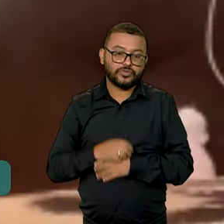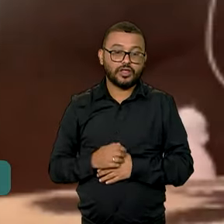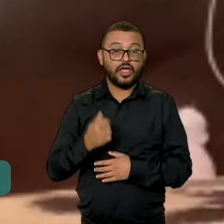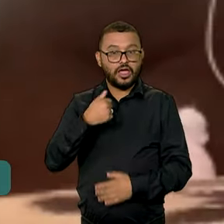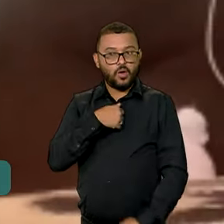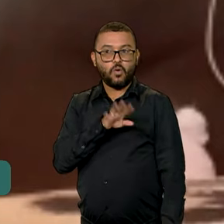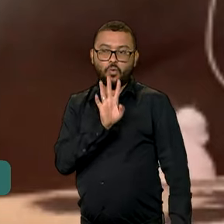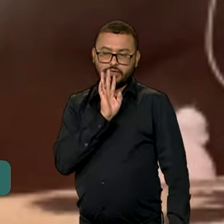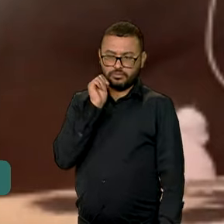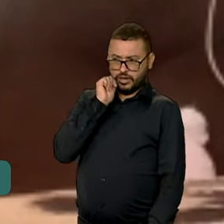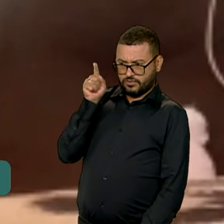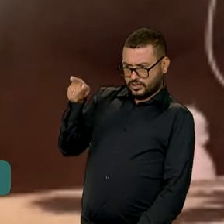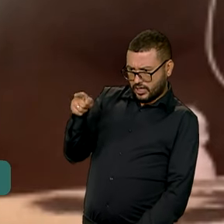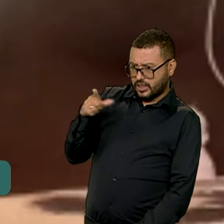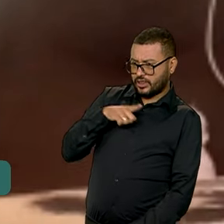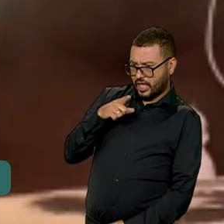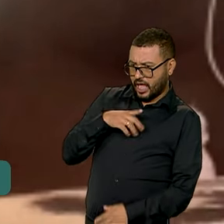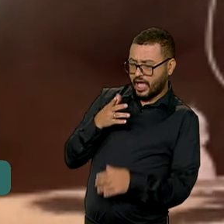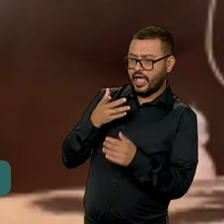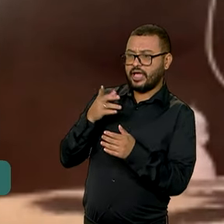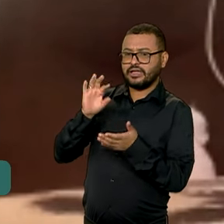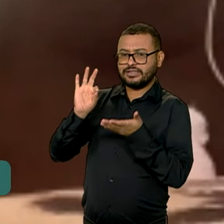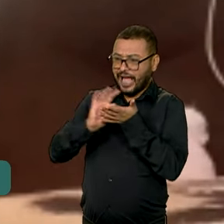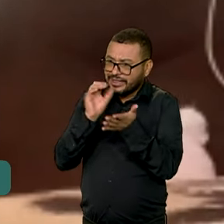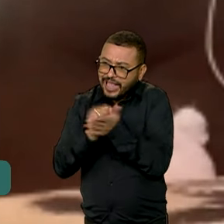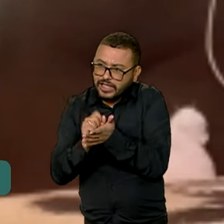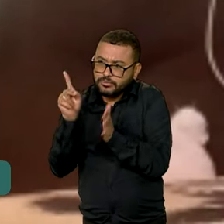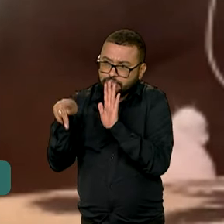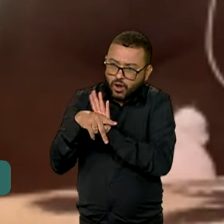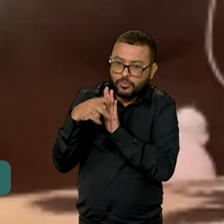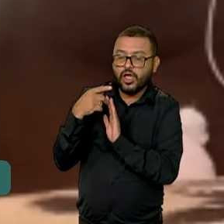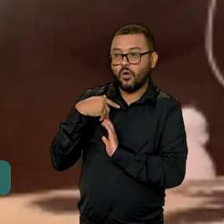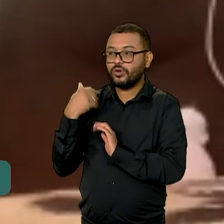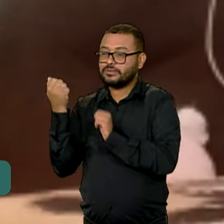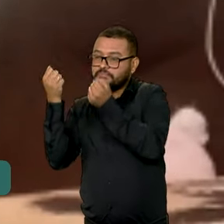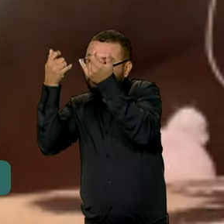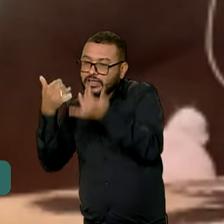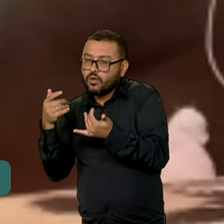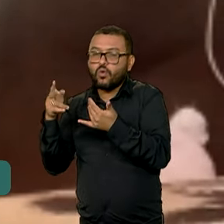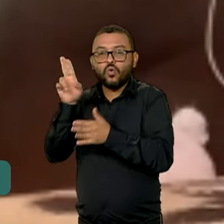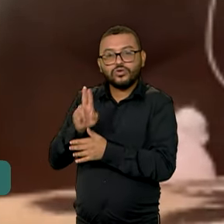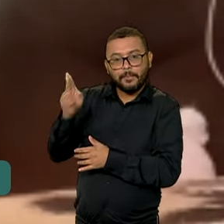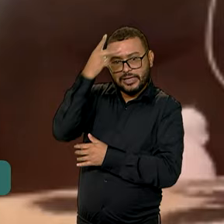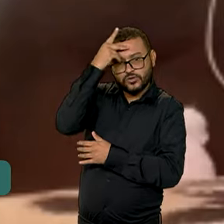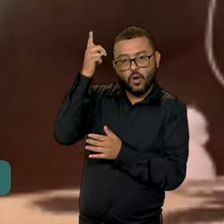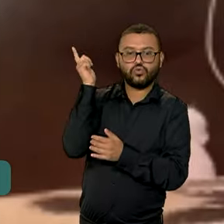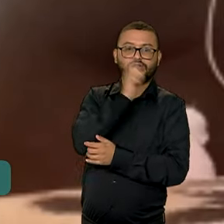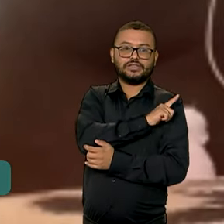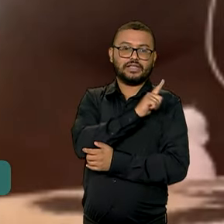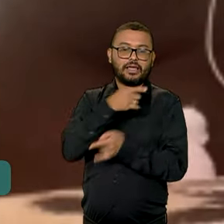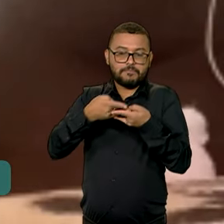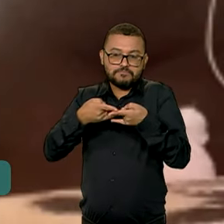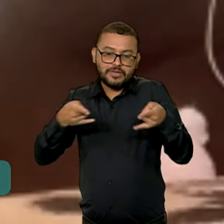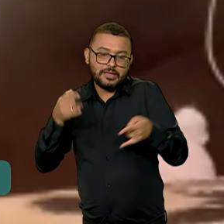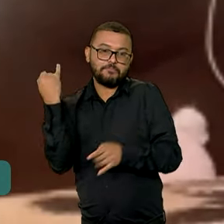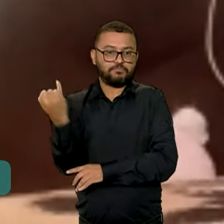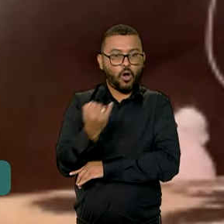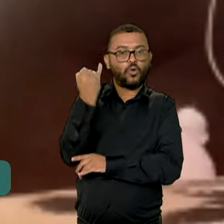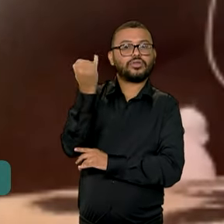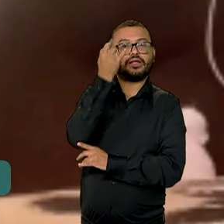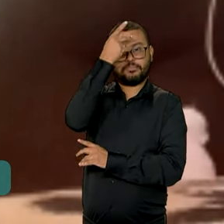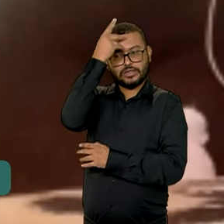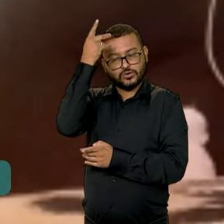conheço uma mulher, eu pergunto se participa. Se não participa, eu ajudo a entrar, porque vai ajudar muitas pessoas. Então, eu acho que é importante outras pessoas